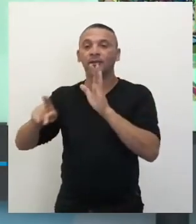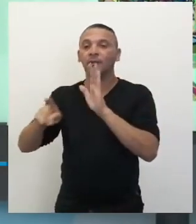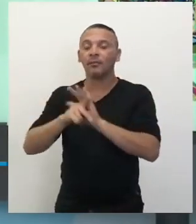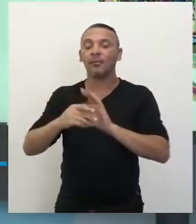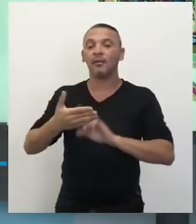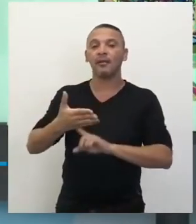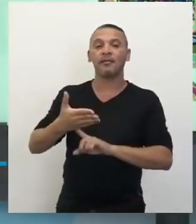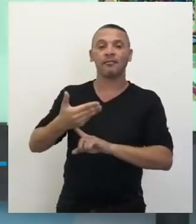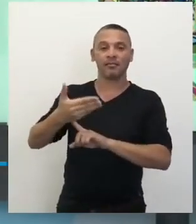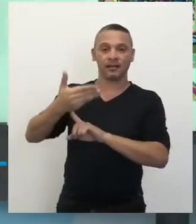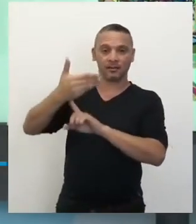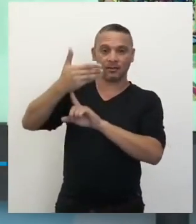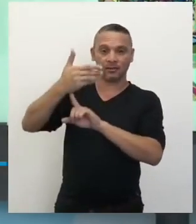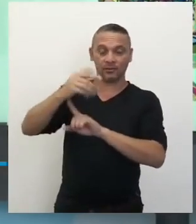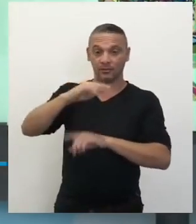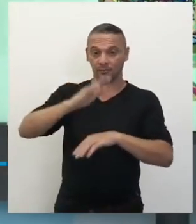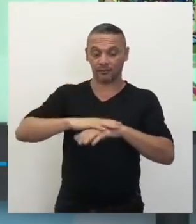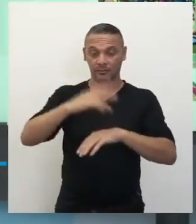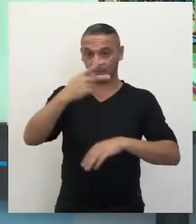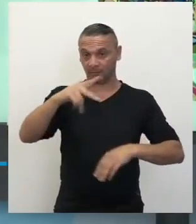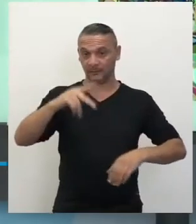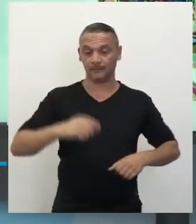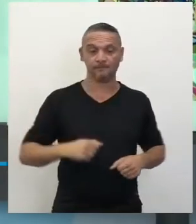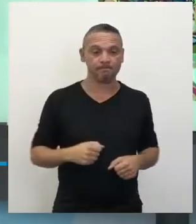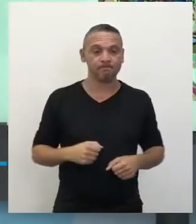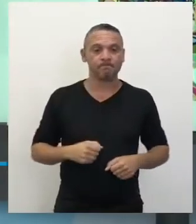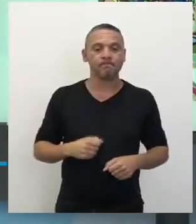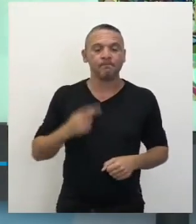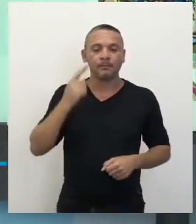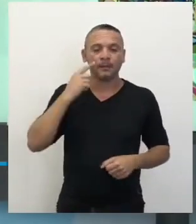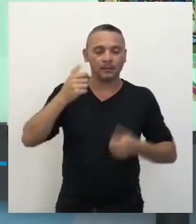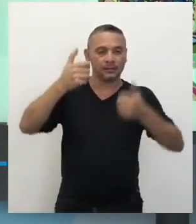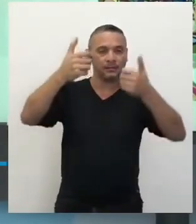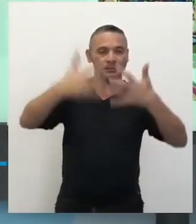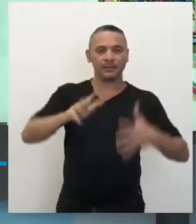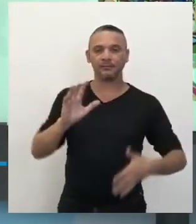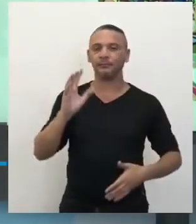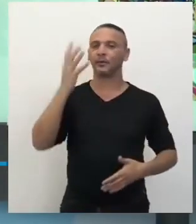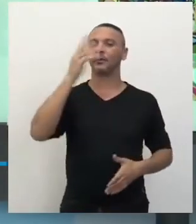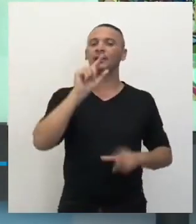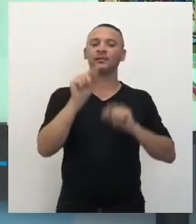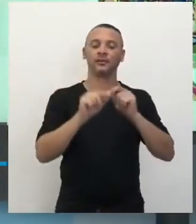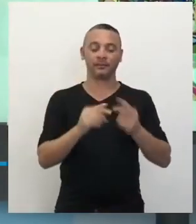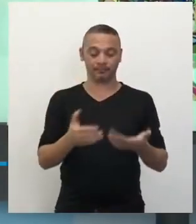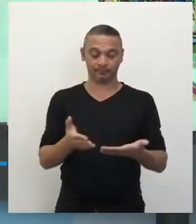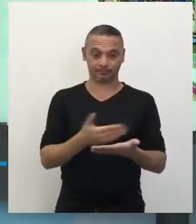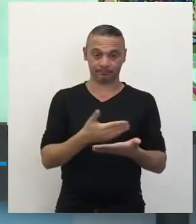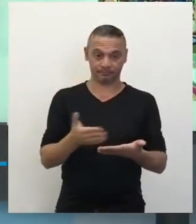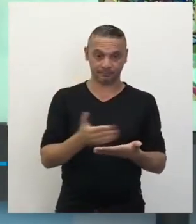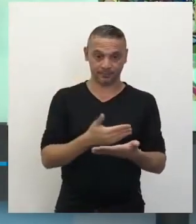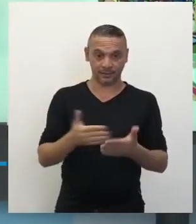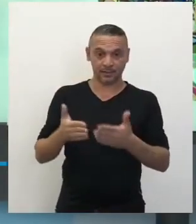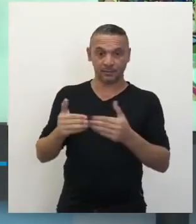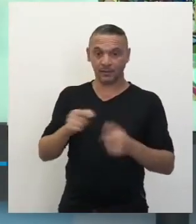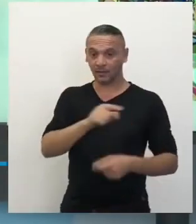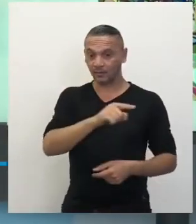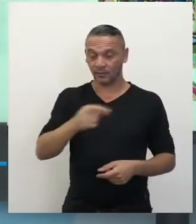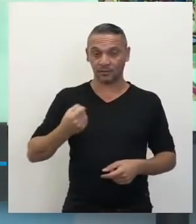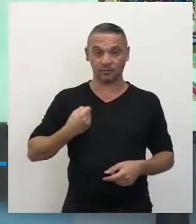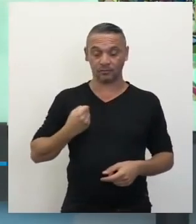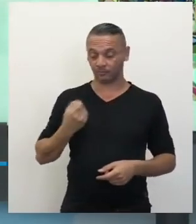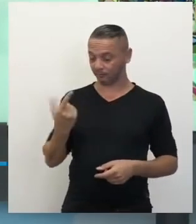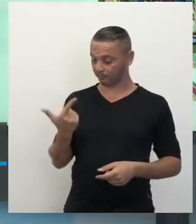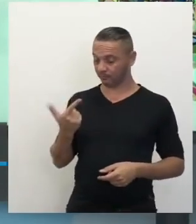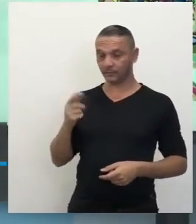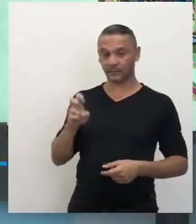falar sobre a tecnologia, que é a produção de vocês. Mas antes, eu quero comentar uma situação, Porque no caderno pede para vocês fazerem o seguinte, na página